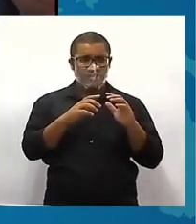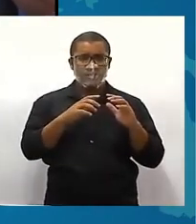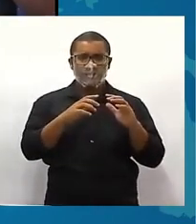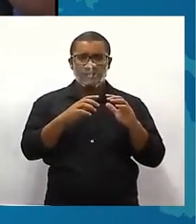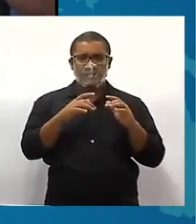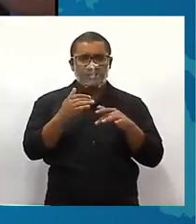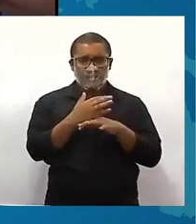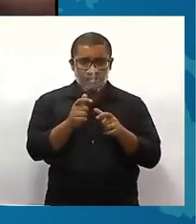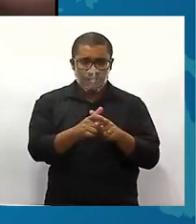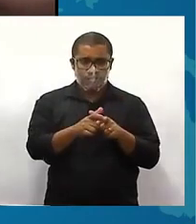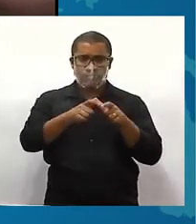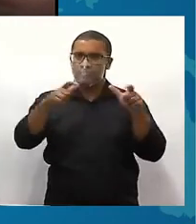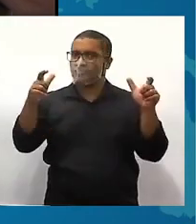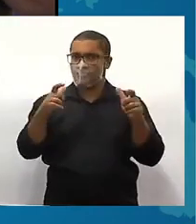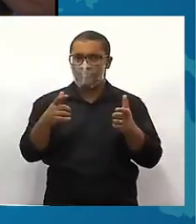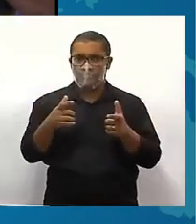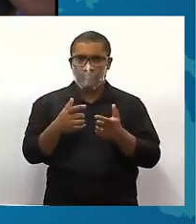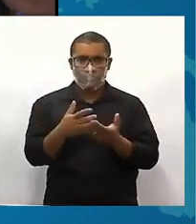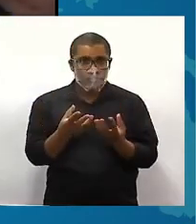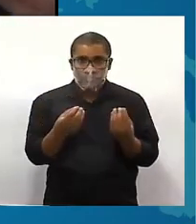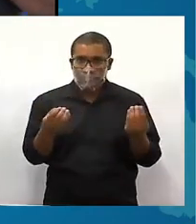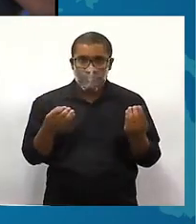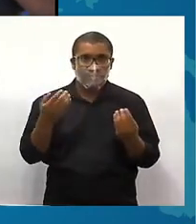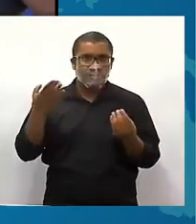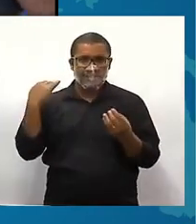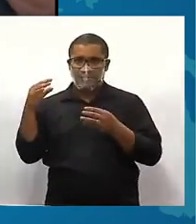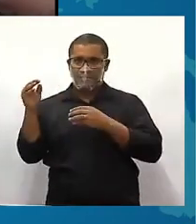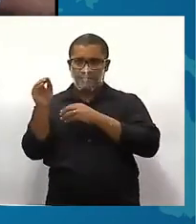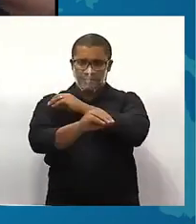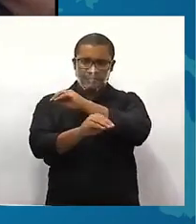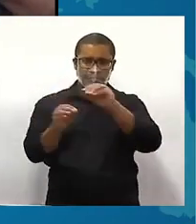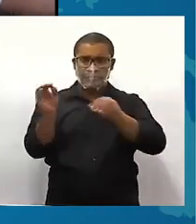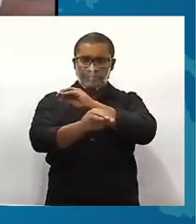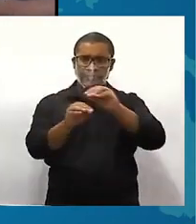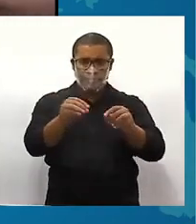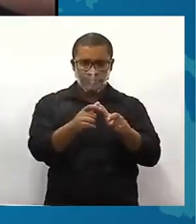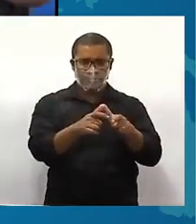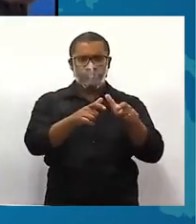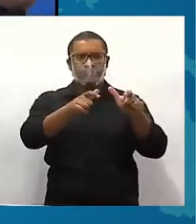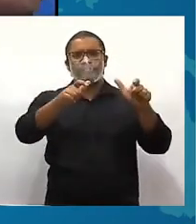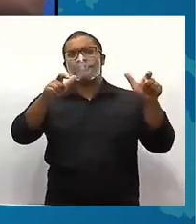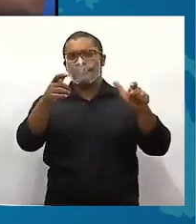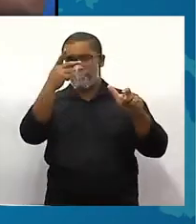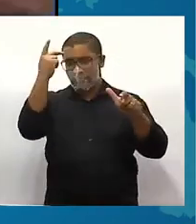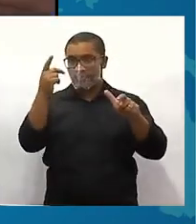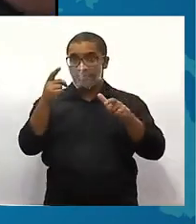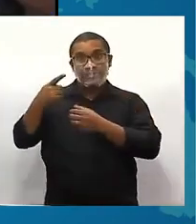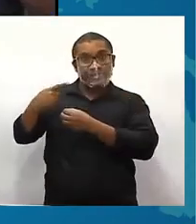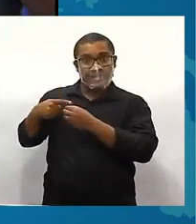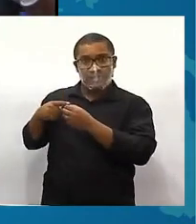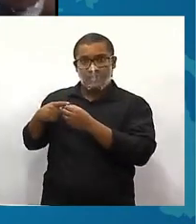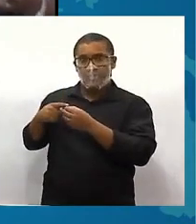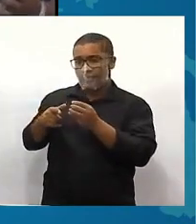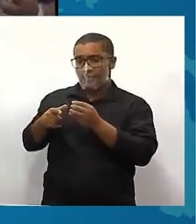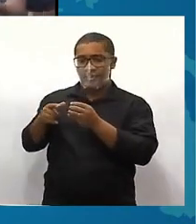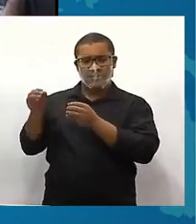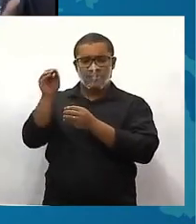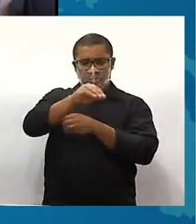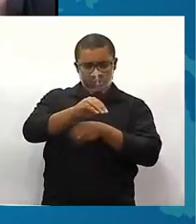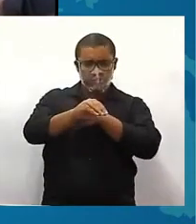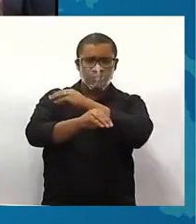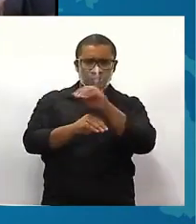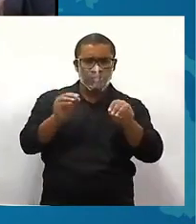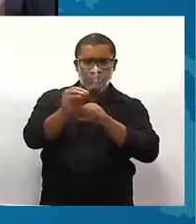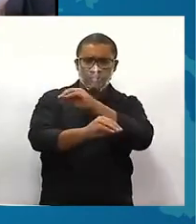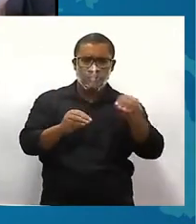em décadas passadas forçou uma leva de imigrantes do interior a vir para a cidade em busca